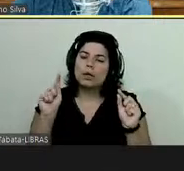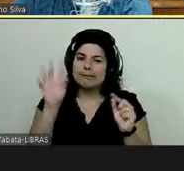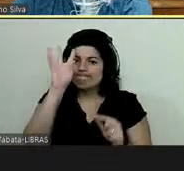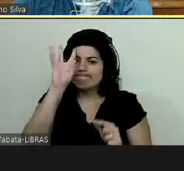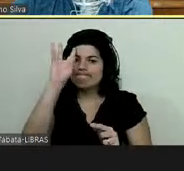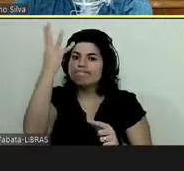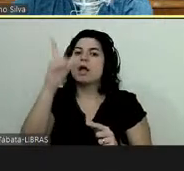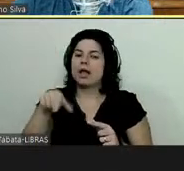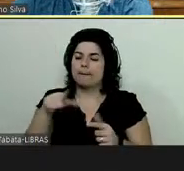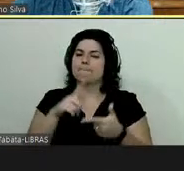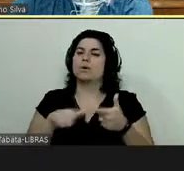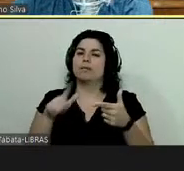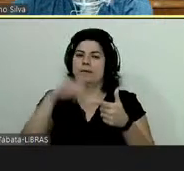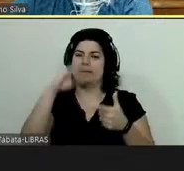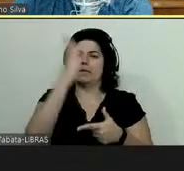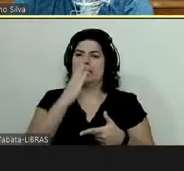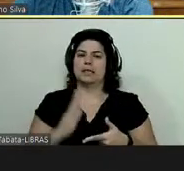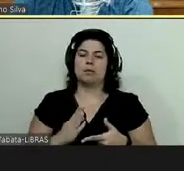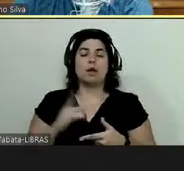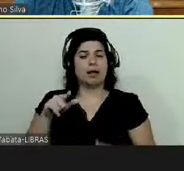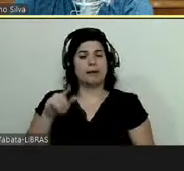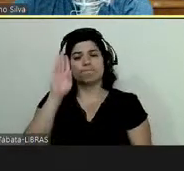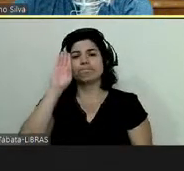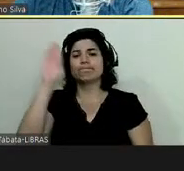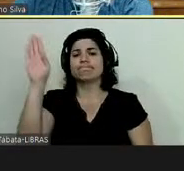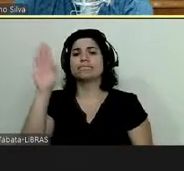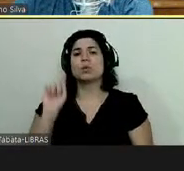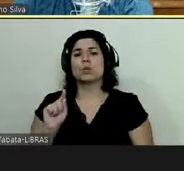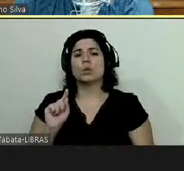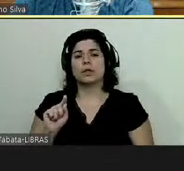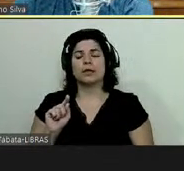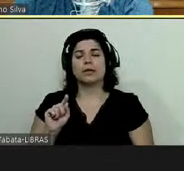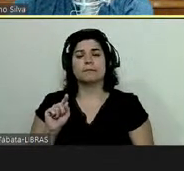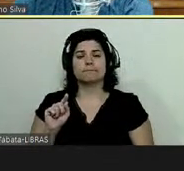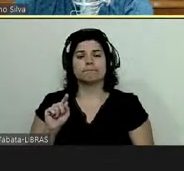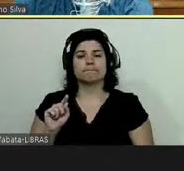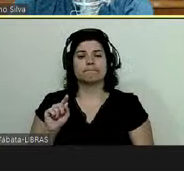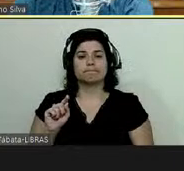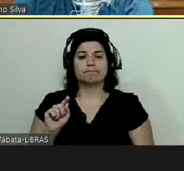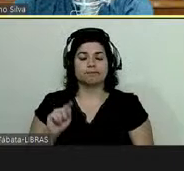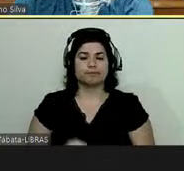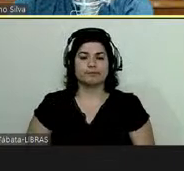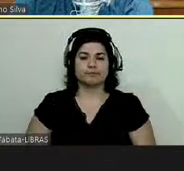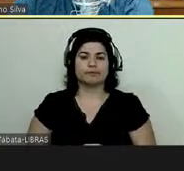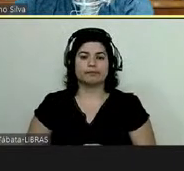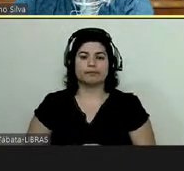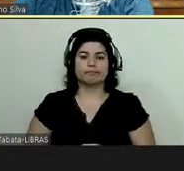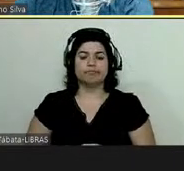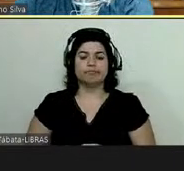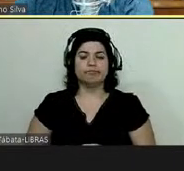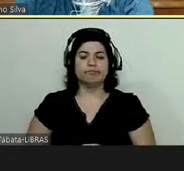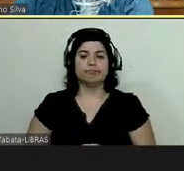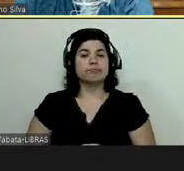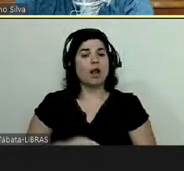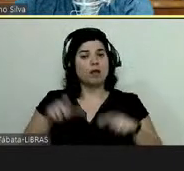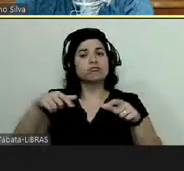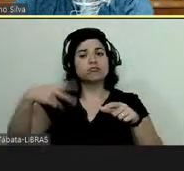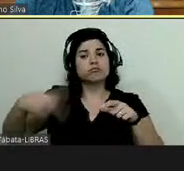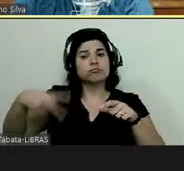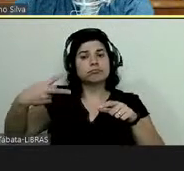problema brasileiro que era principalmente a autonomia do nível lo a